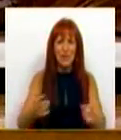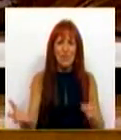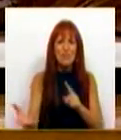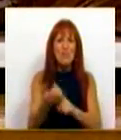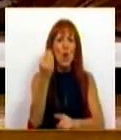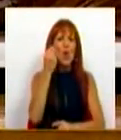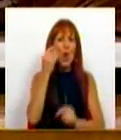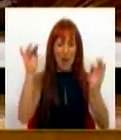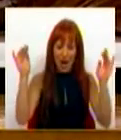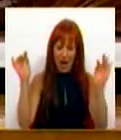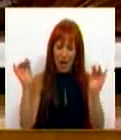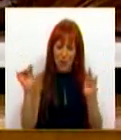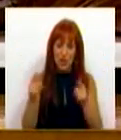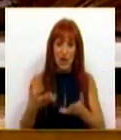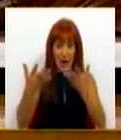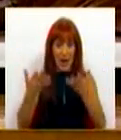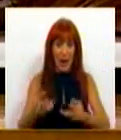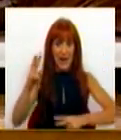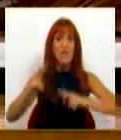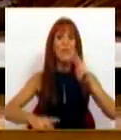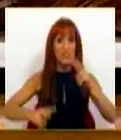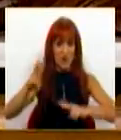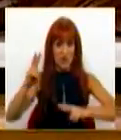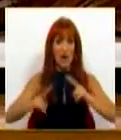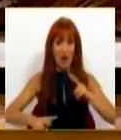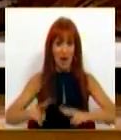conseguido reduzindo a carga fiscal.